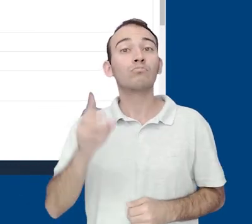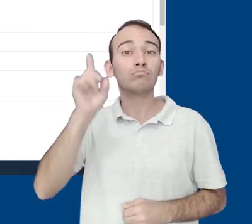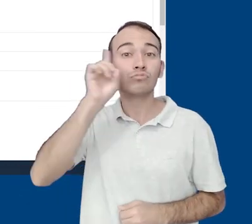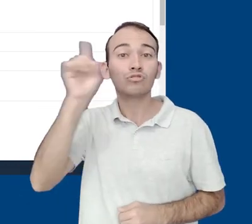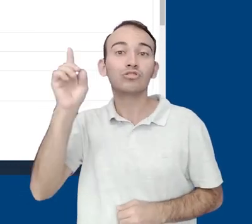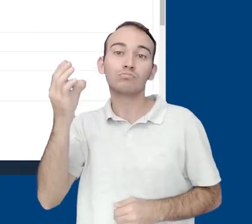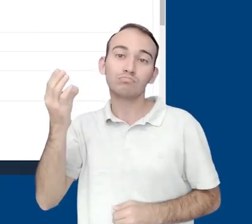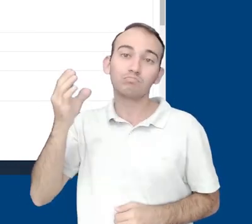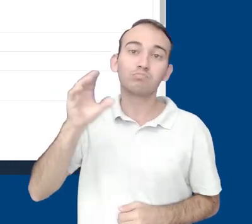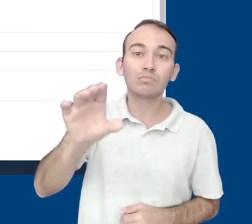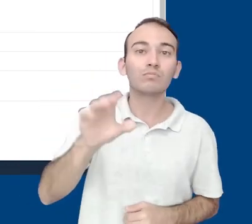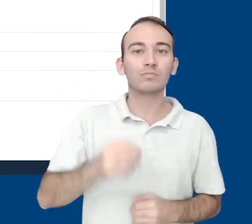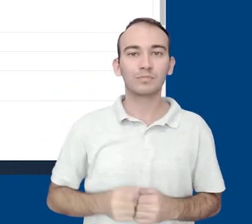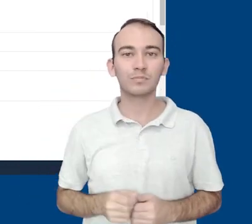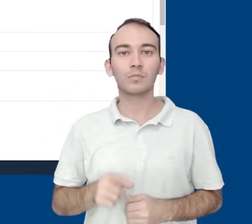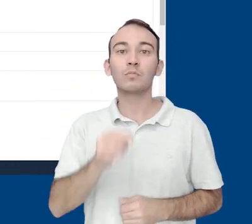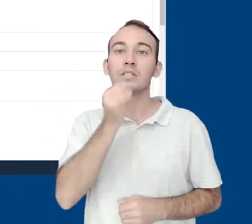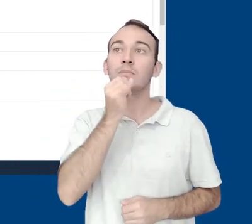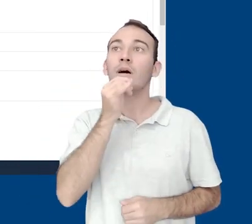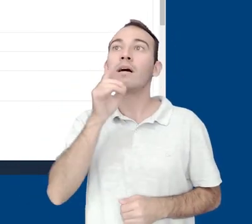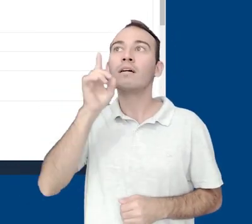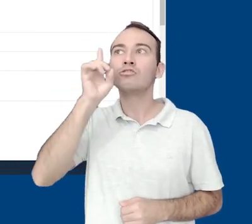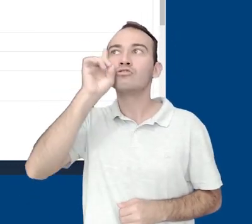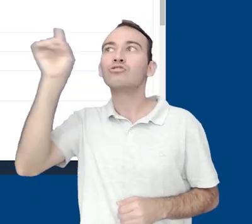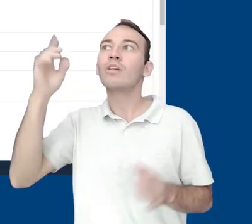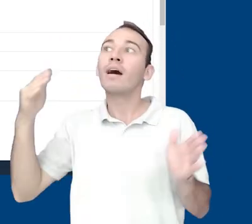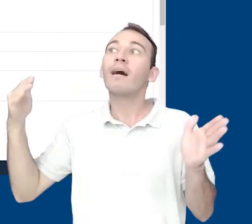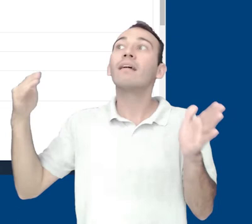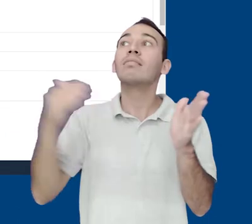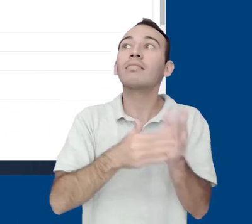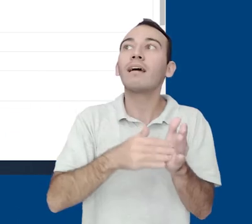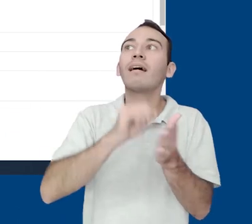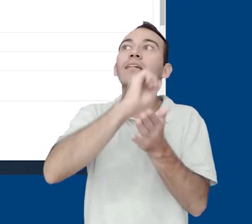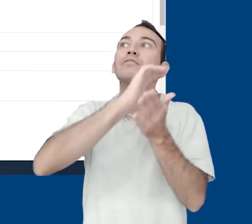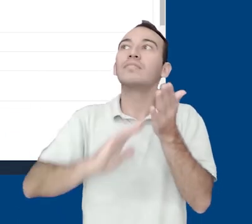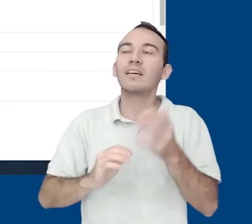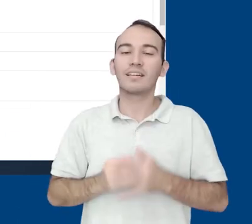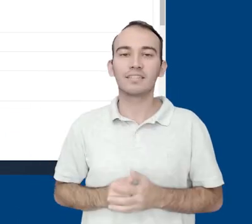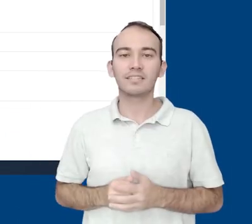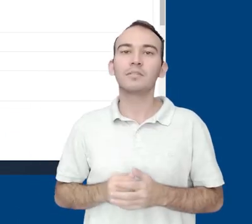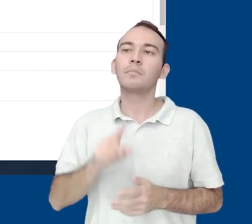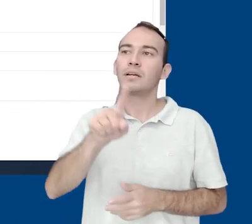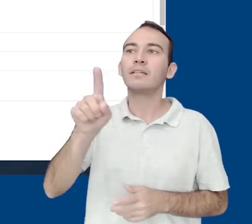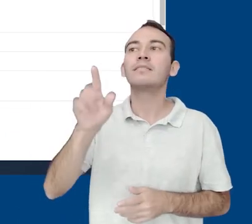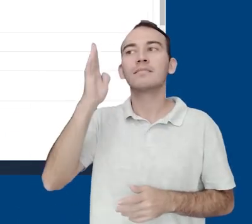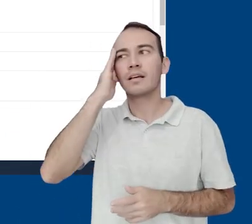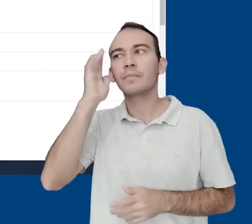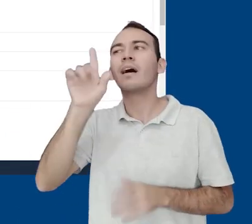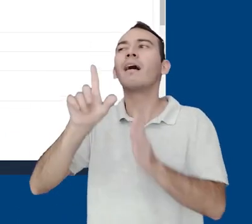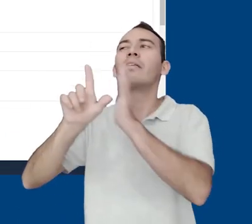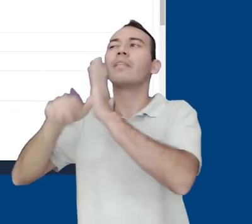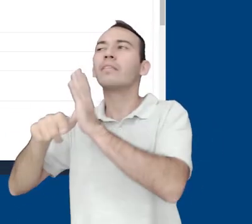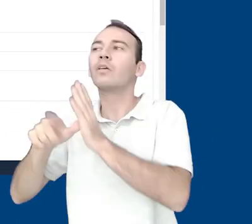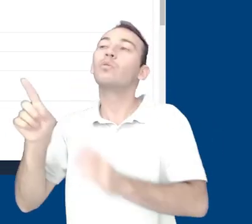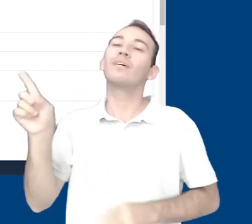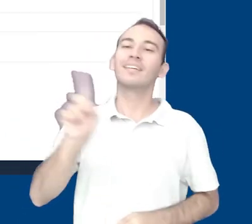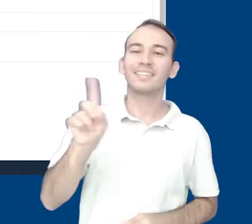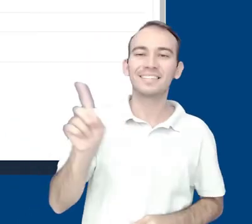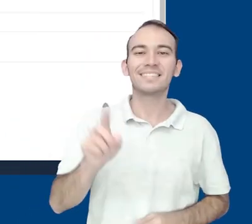data de conclusão esperada, para que os alunos saibam se uma atividade ou recurso está atrasado ou não. Bom,